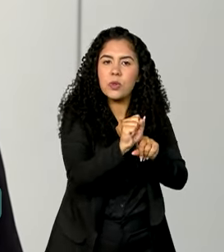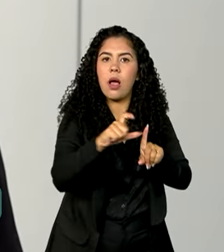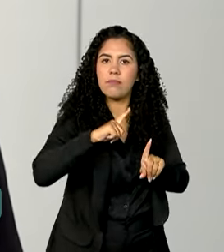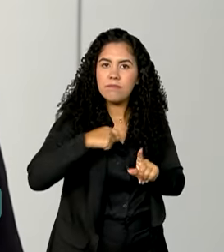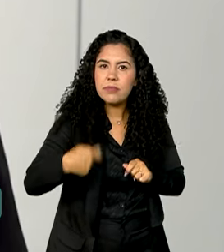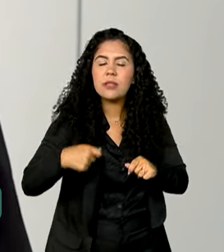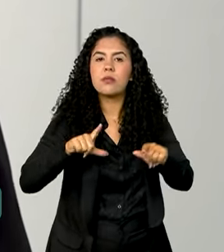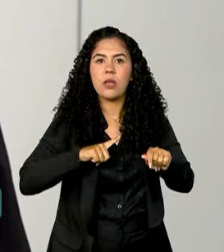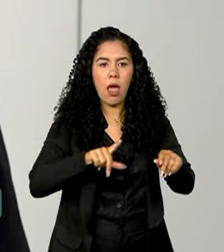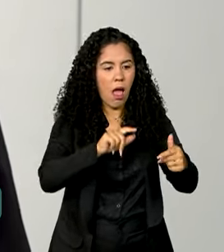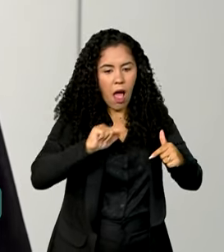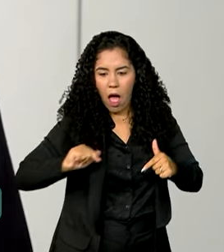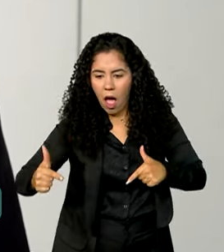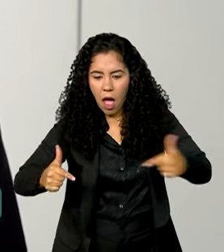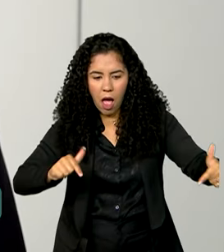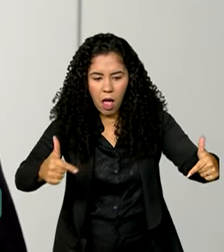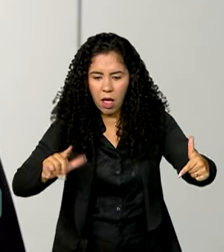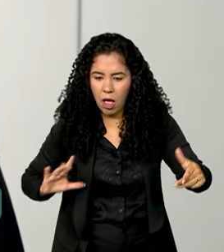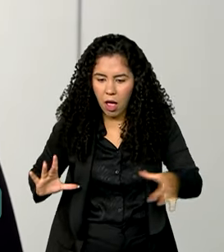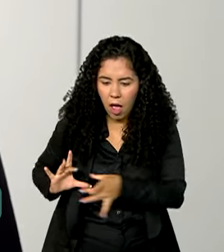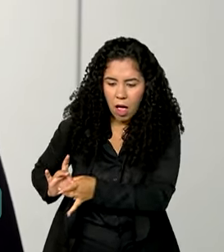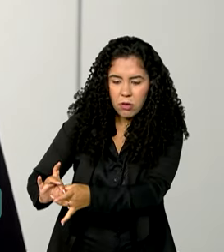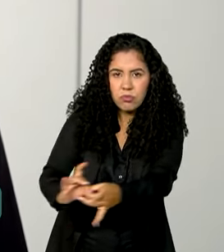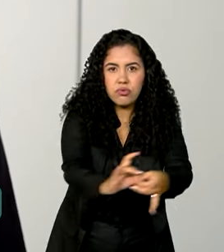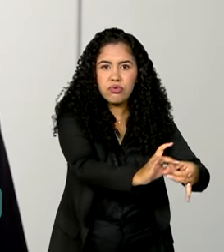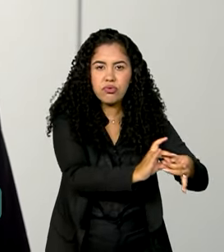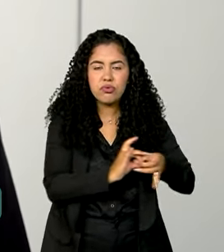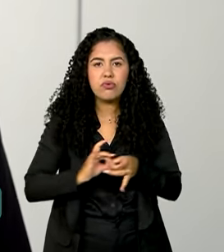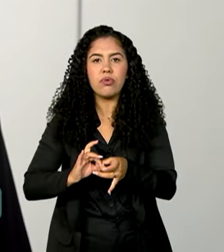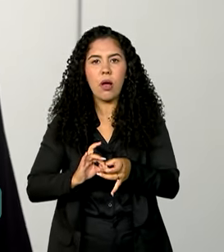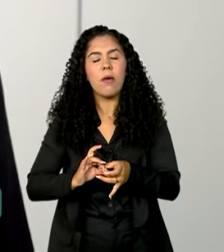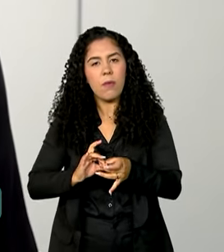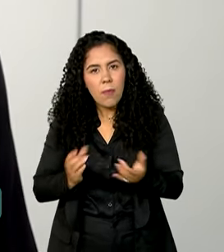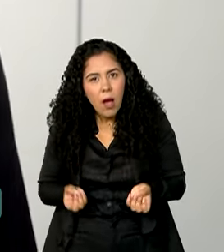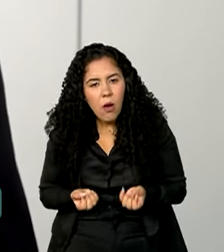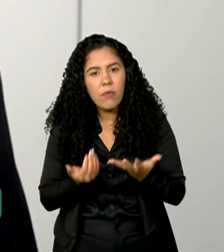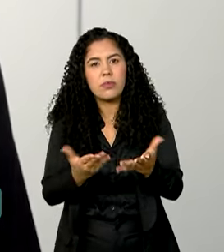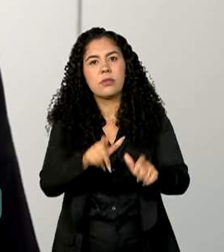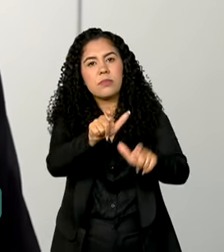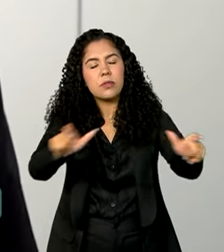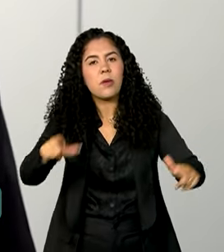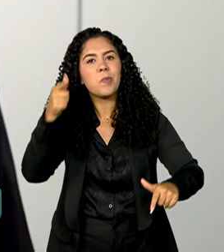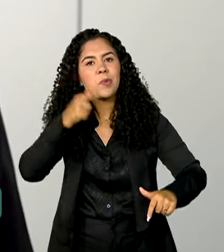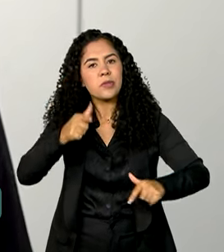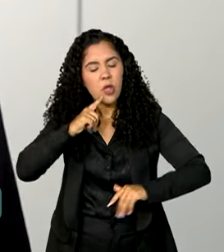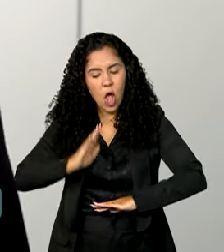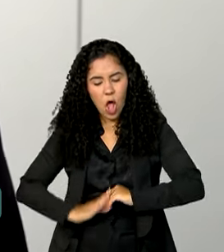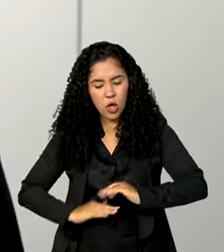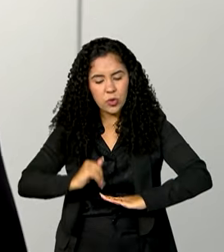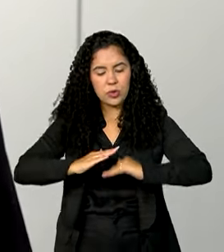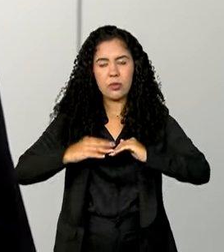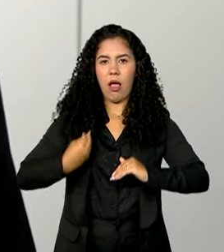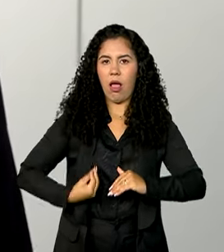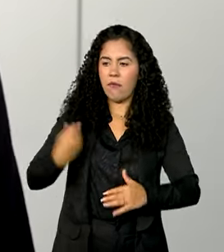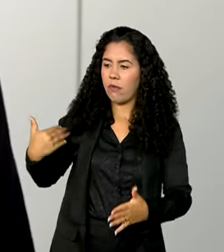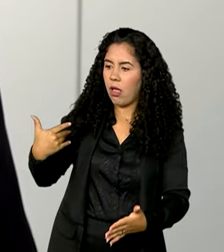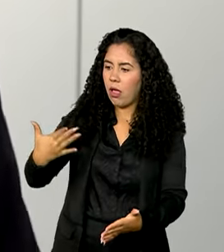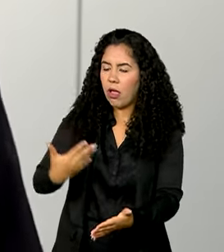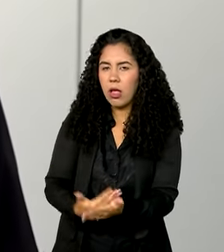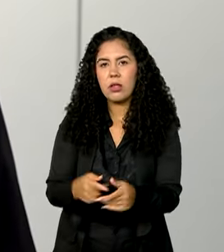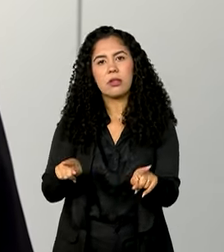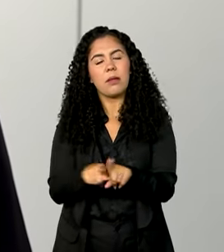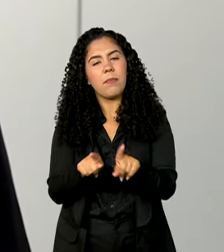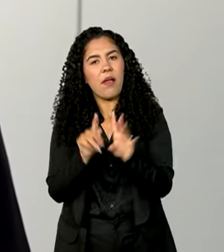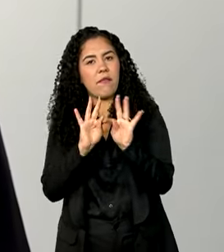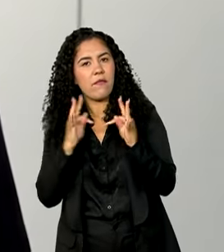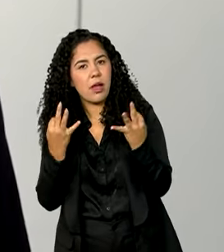do governo federal para que as pessoas possam ter condição de reconstruírem suas trajetórias de vida, de família,